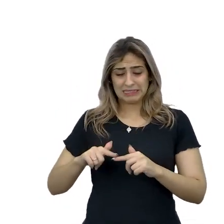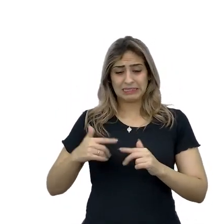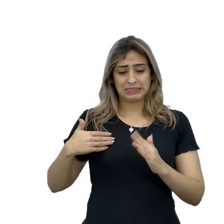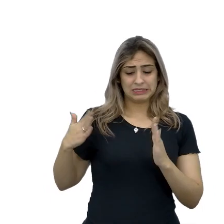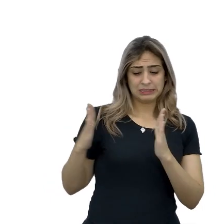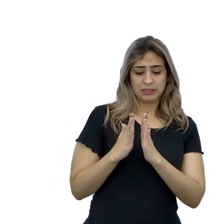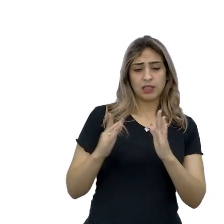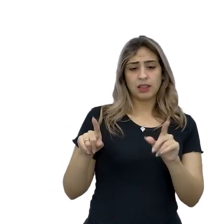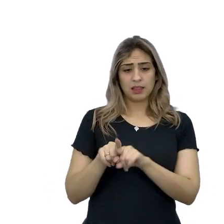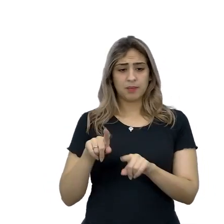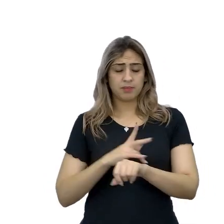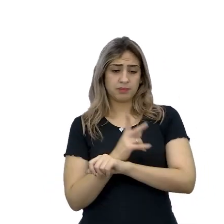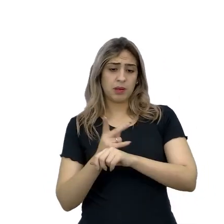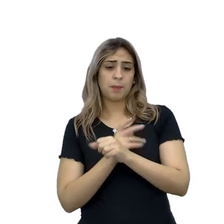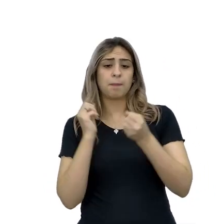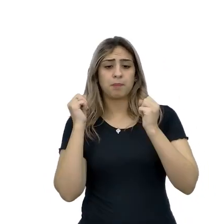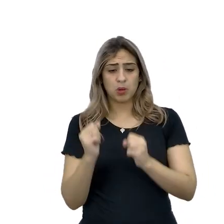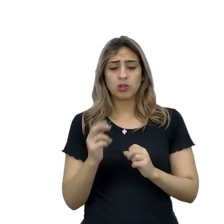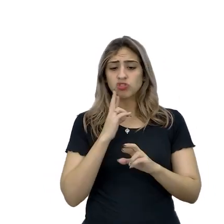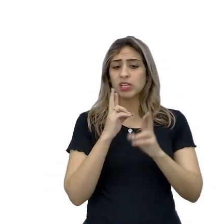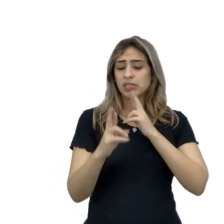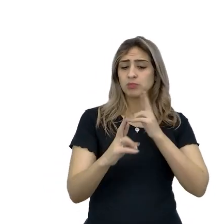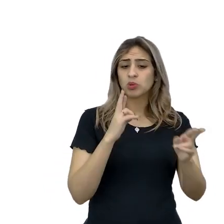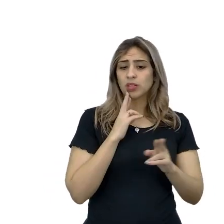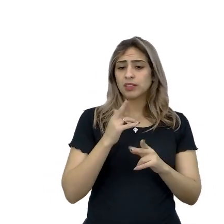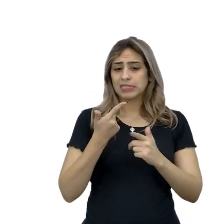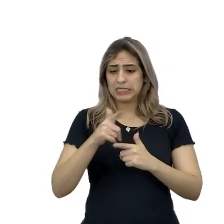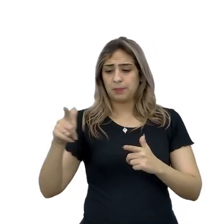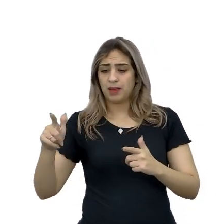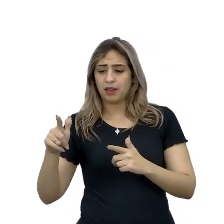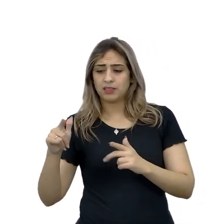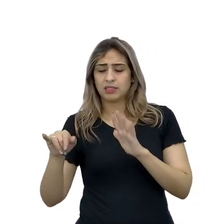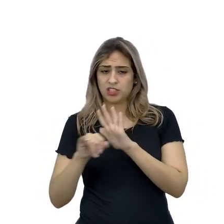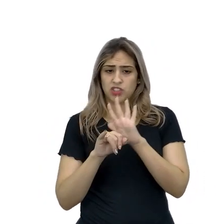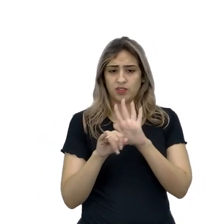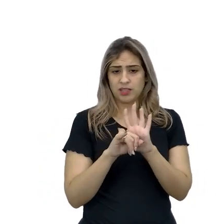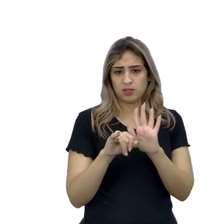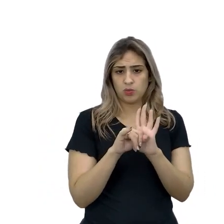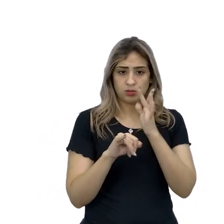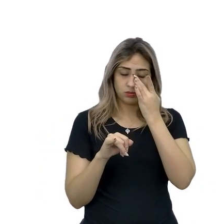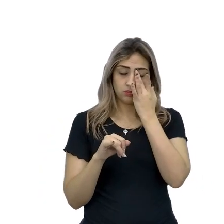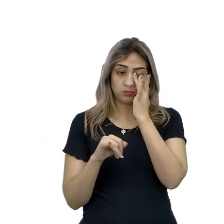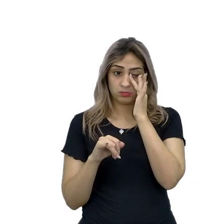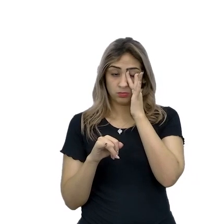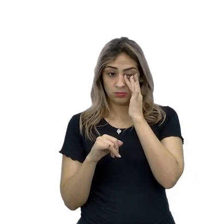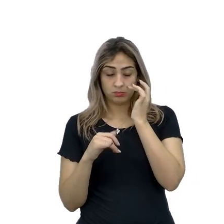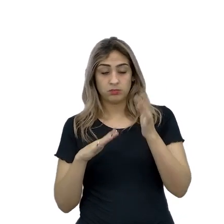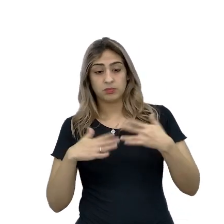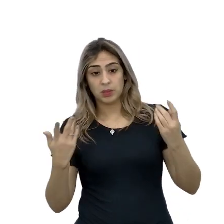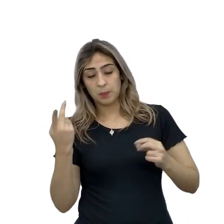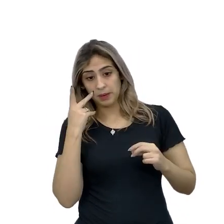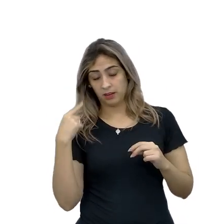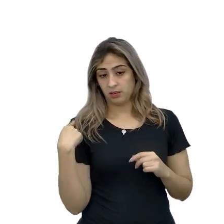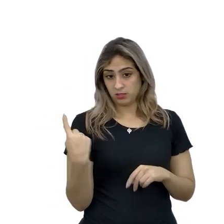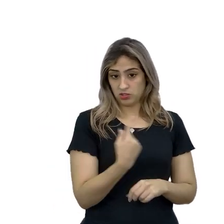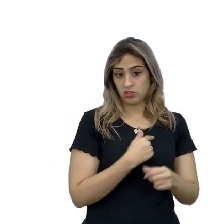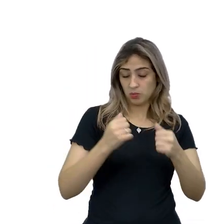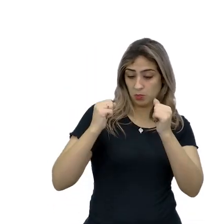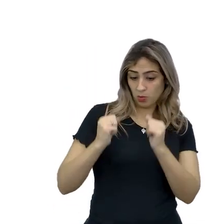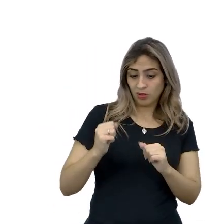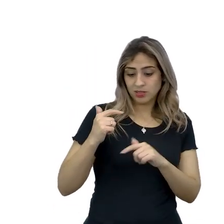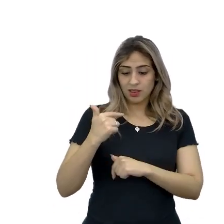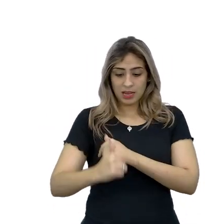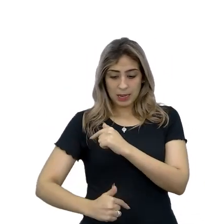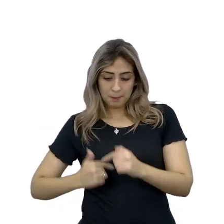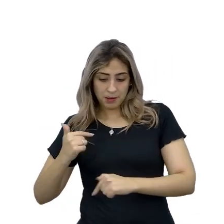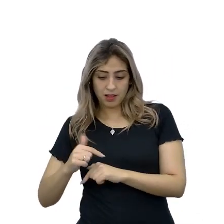e propor ações que possam responder às demandas identificadas, né? Então, para que a gente pudesse